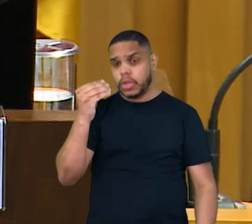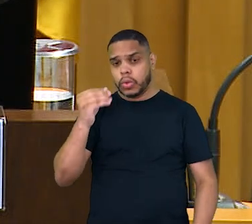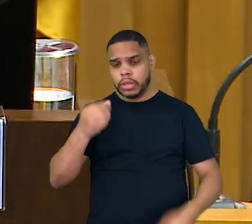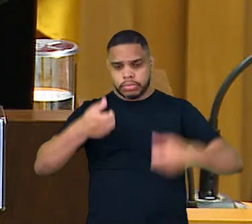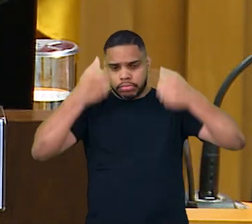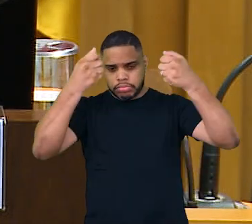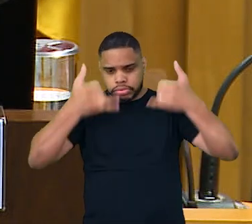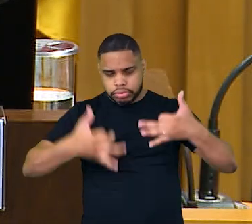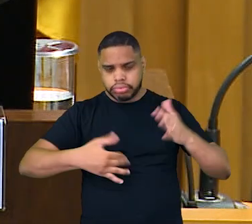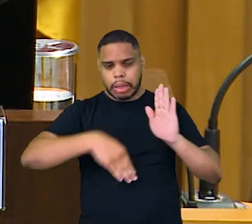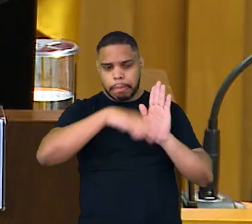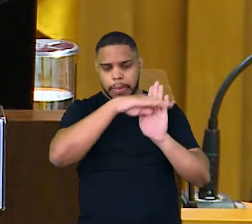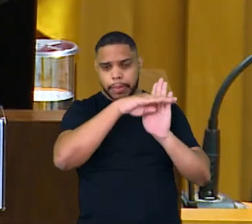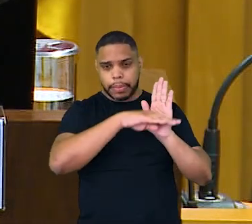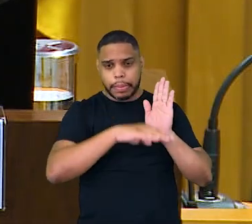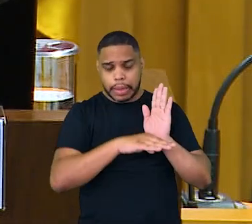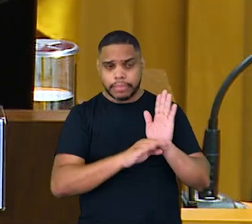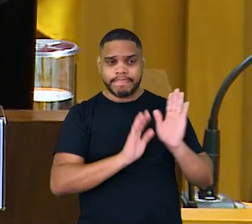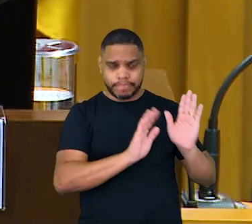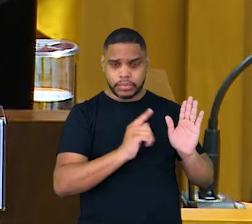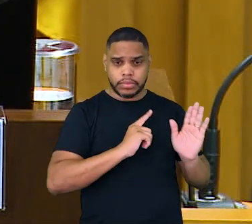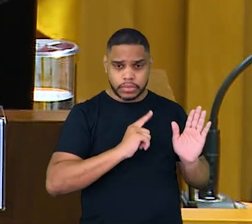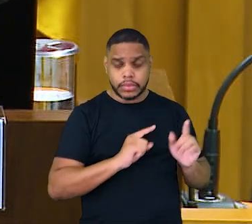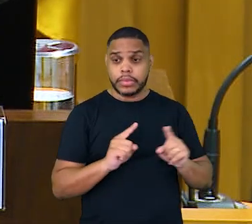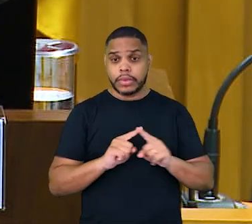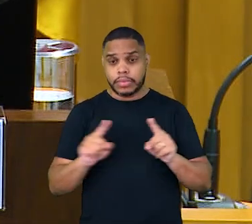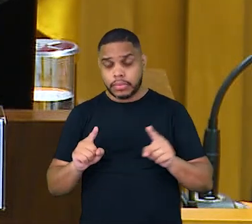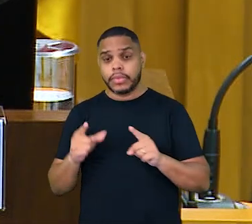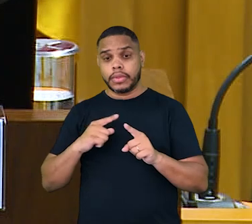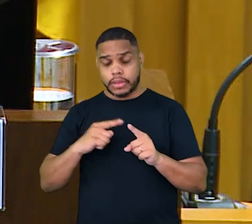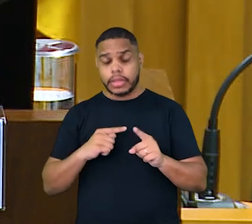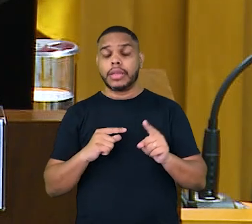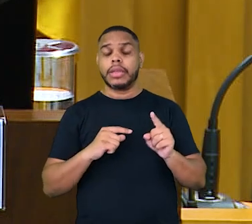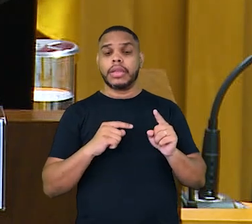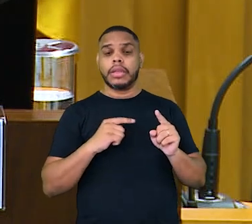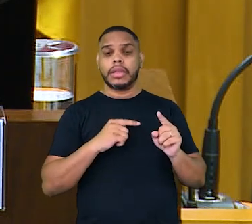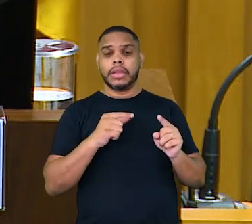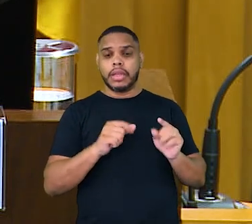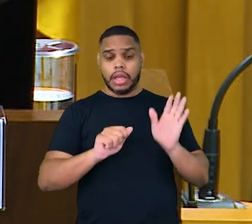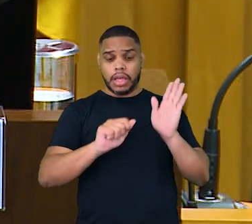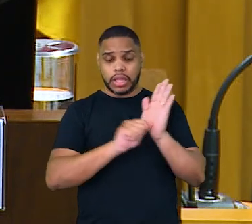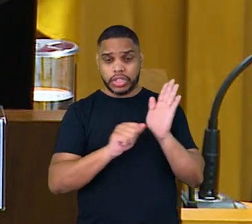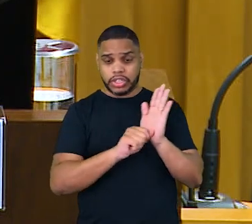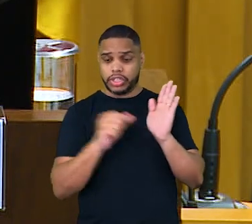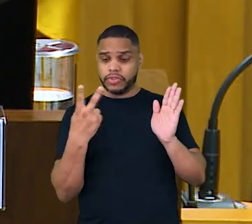desses dispositivos. E, por outro lado, os próprios parágrafos